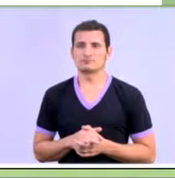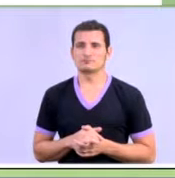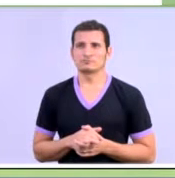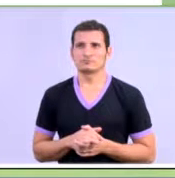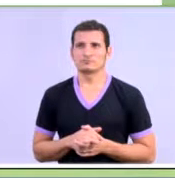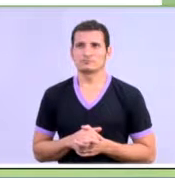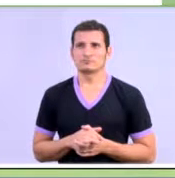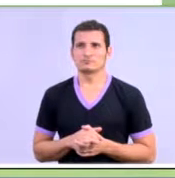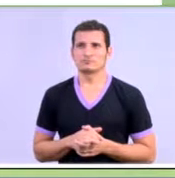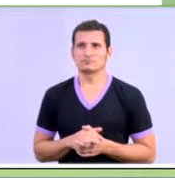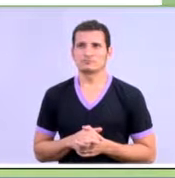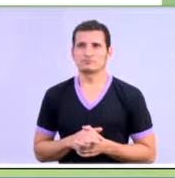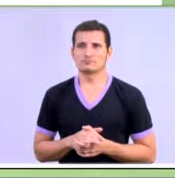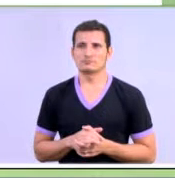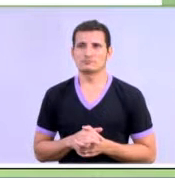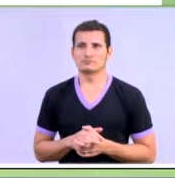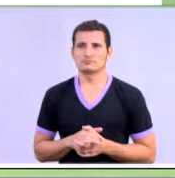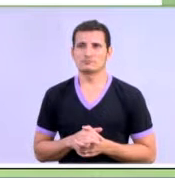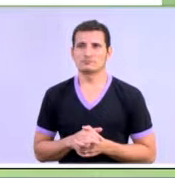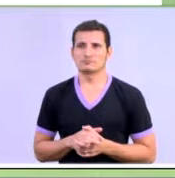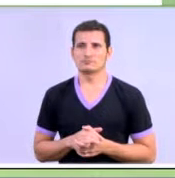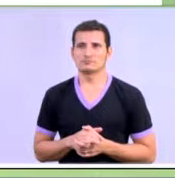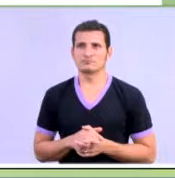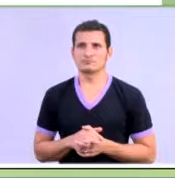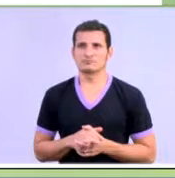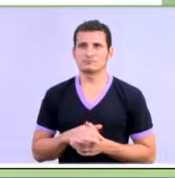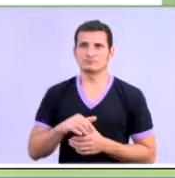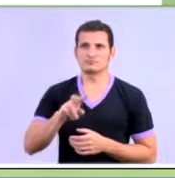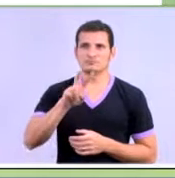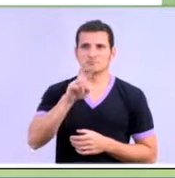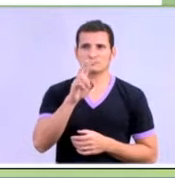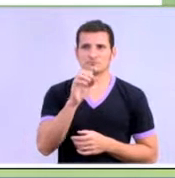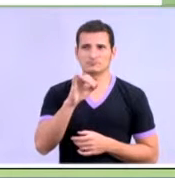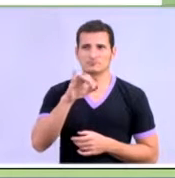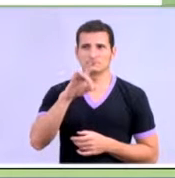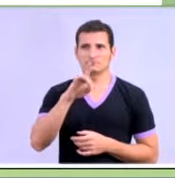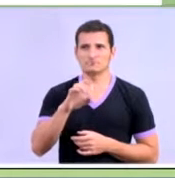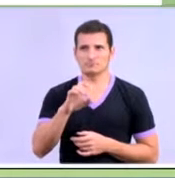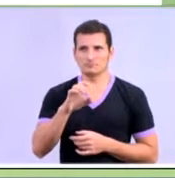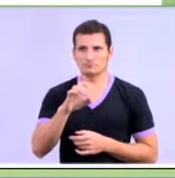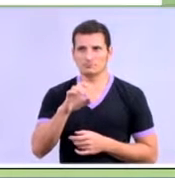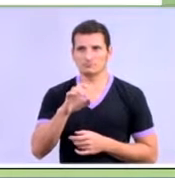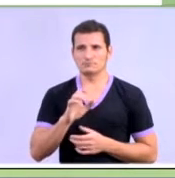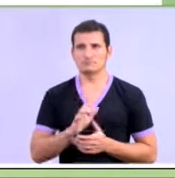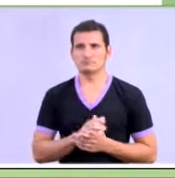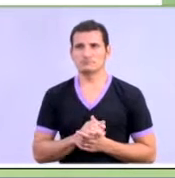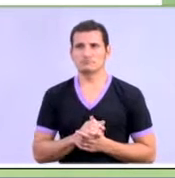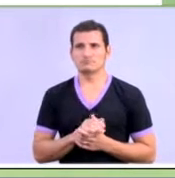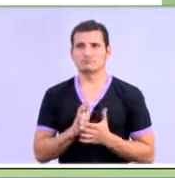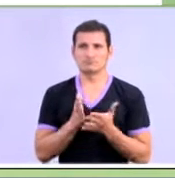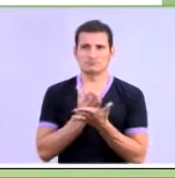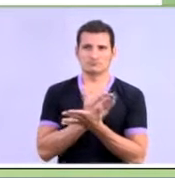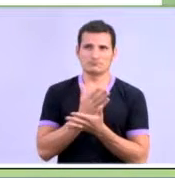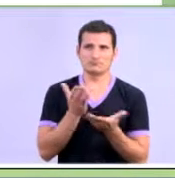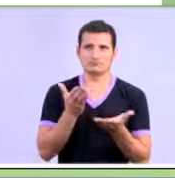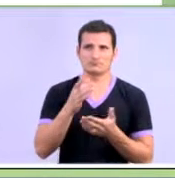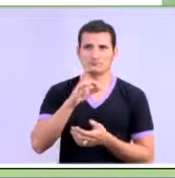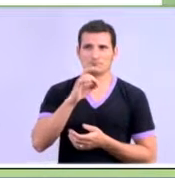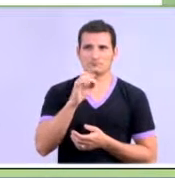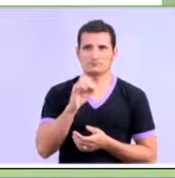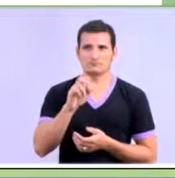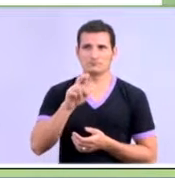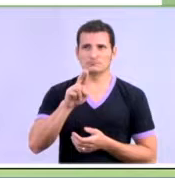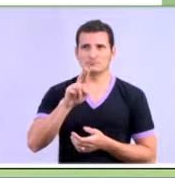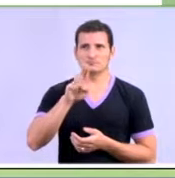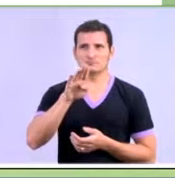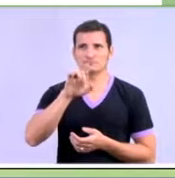Public double sacar. Opa, não é mais void. Não é mais void. É double. É um tipo